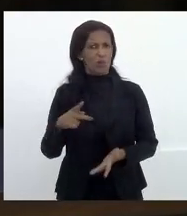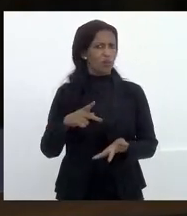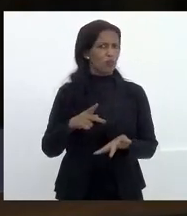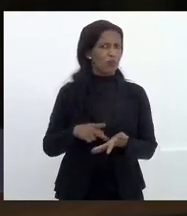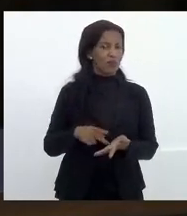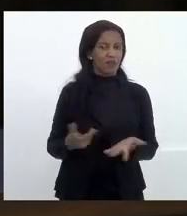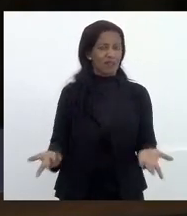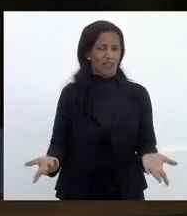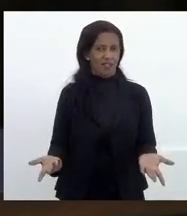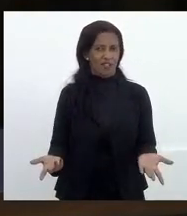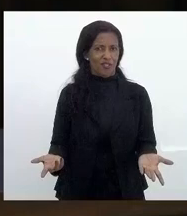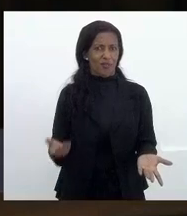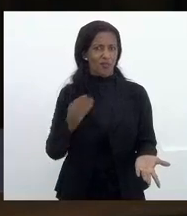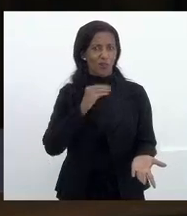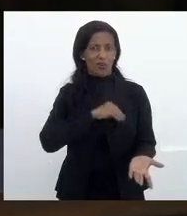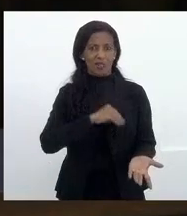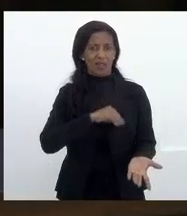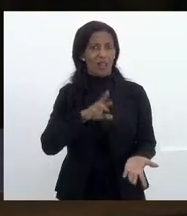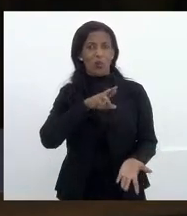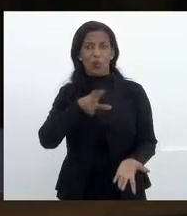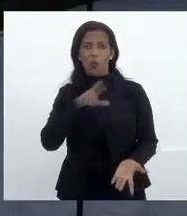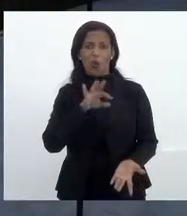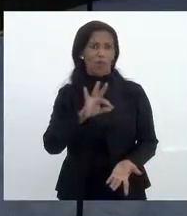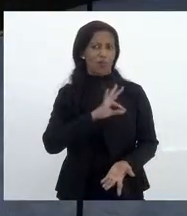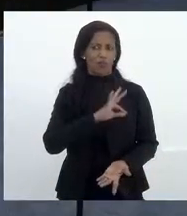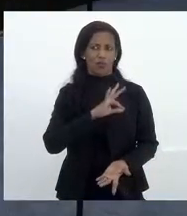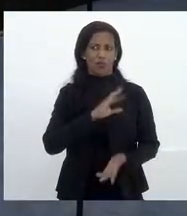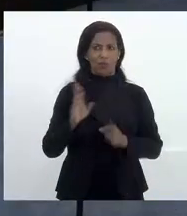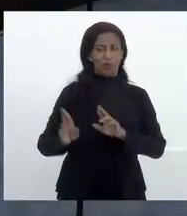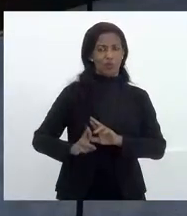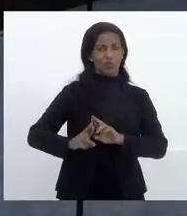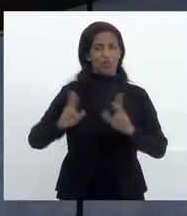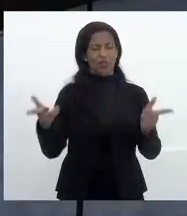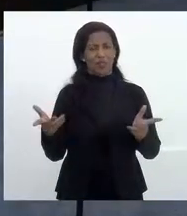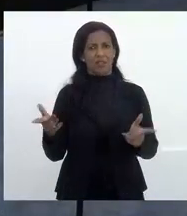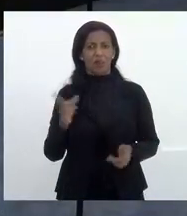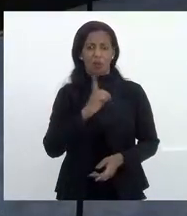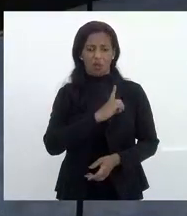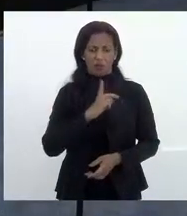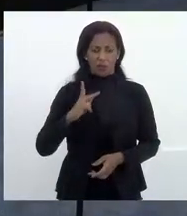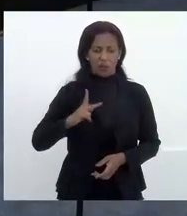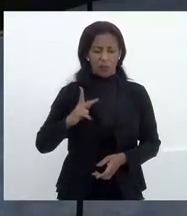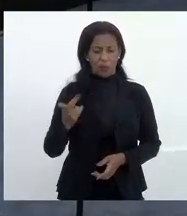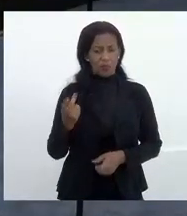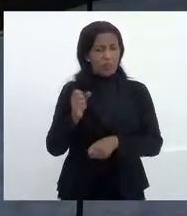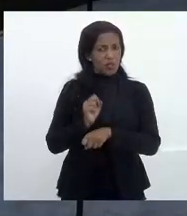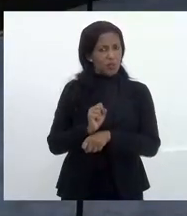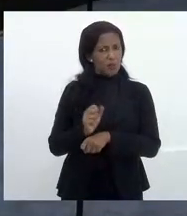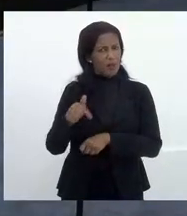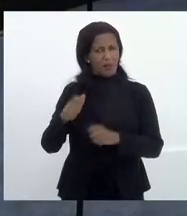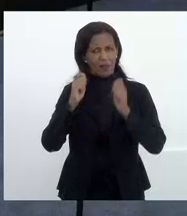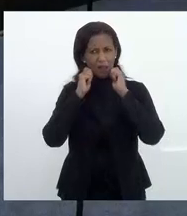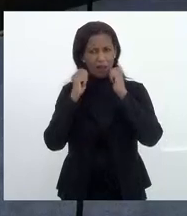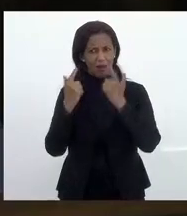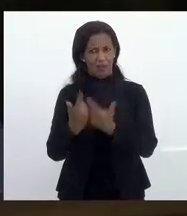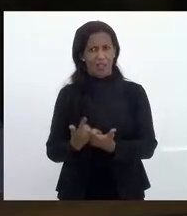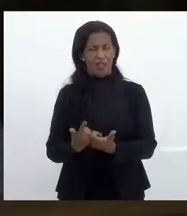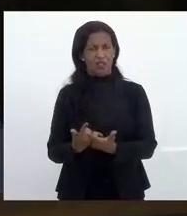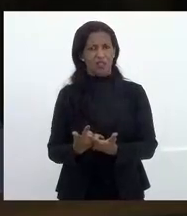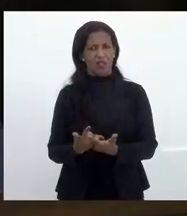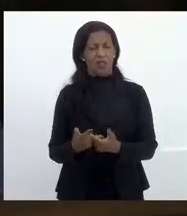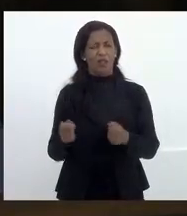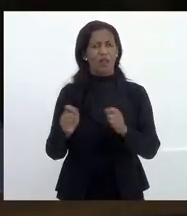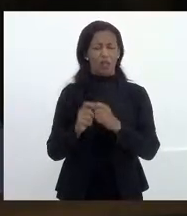policial ganha eles nem de longe Então eu acho que o que é difícil de espera aqui essa casa de fato como está